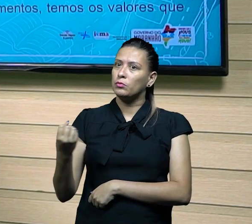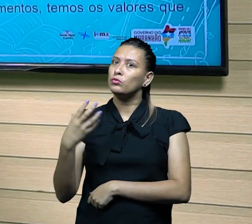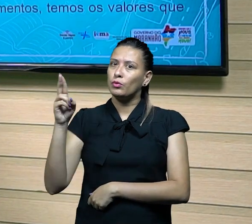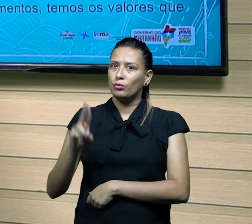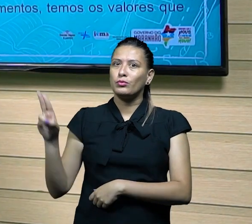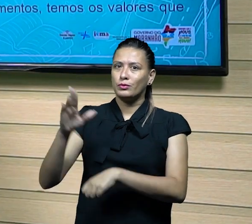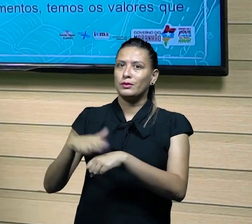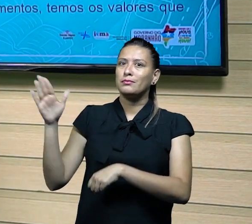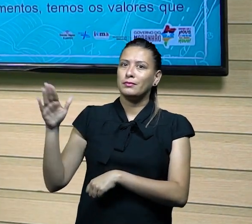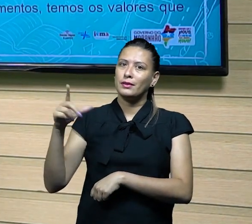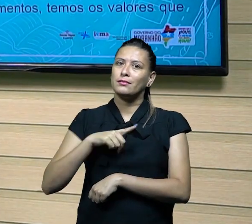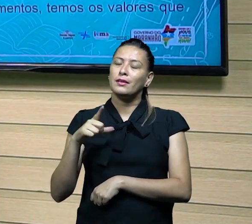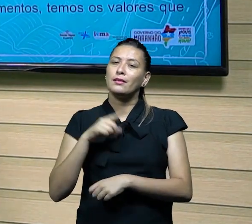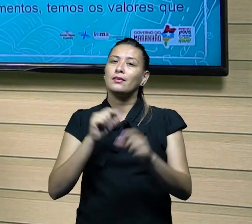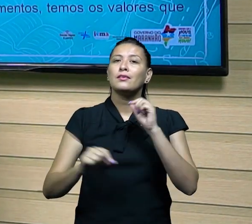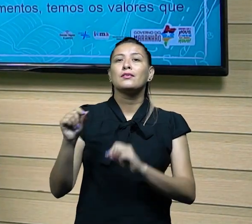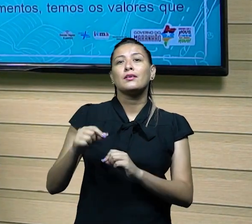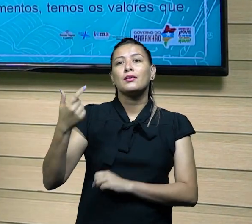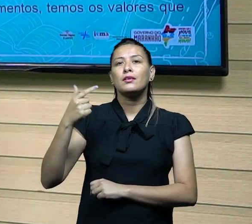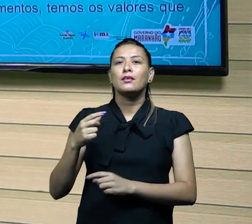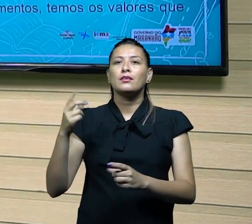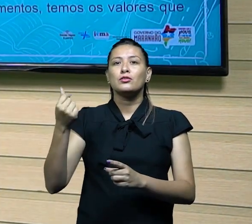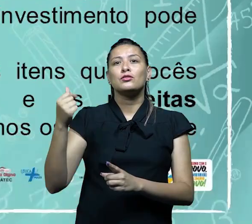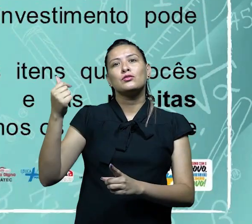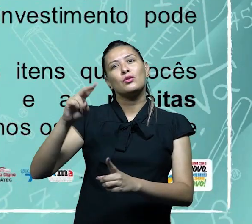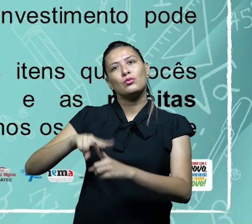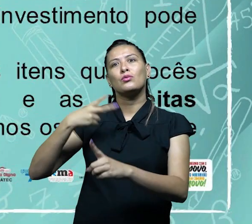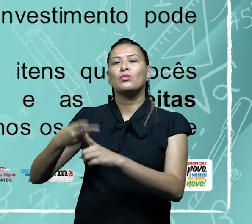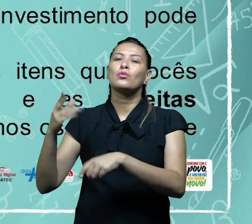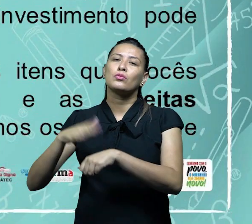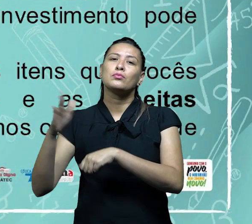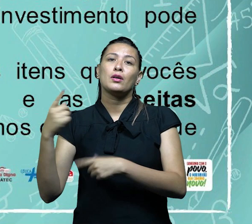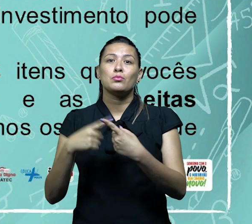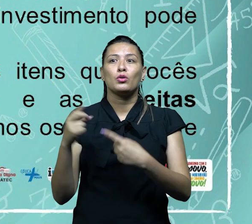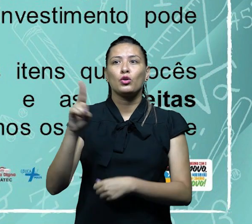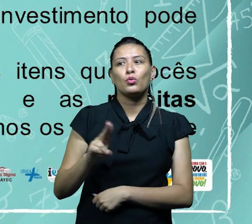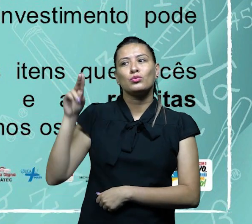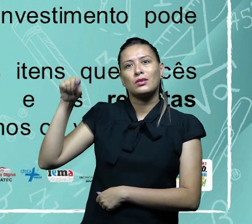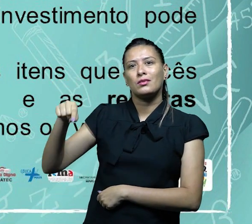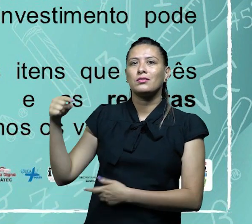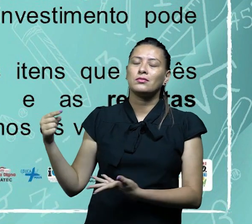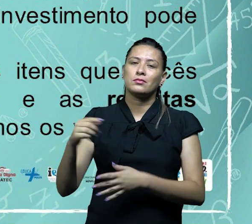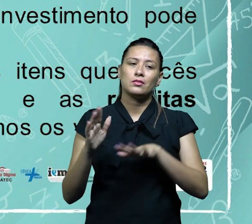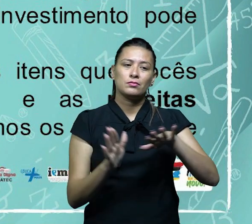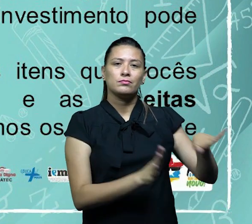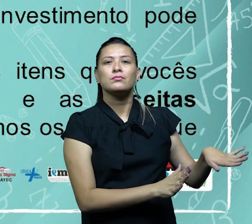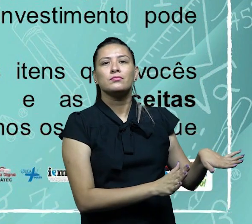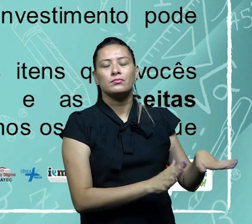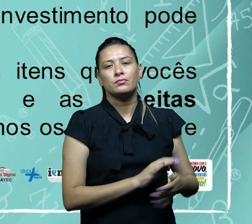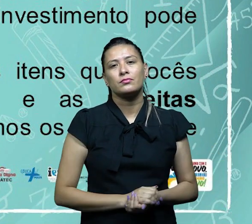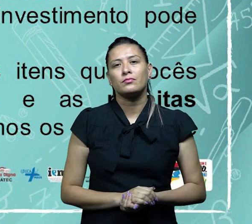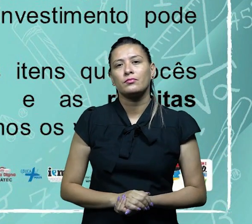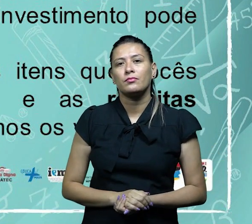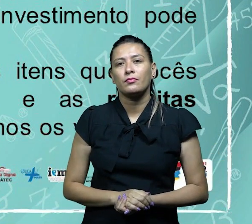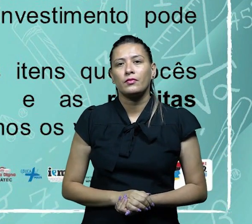para o produto novo. Certinho? Então é a necessidade de se atualizar. Certinho? Então vamos lá, considerando tudo isso, os itens que